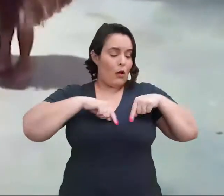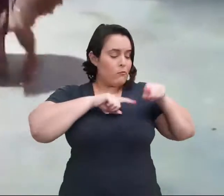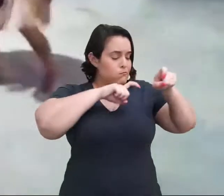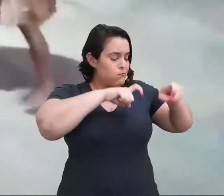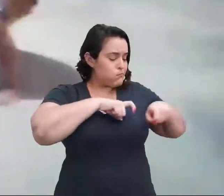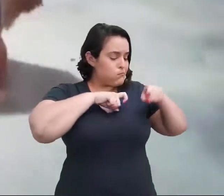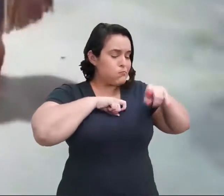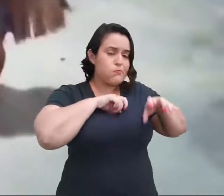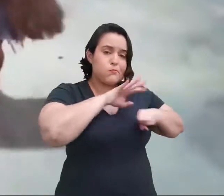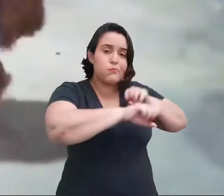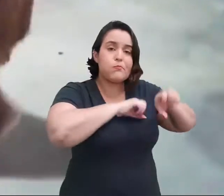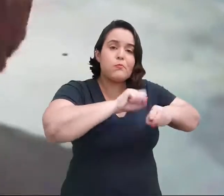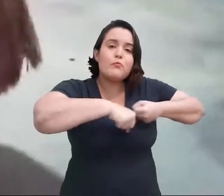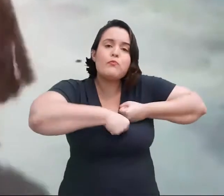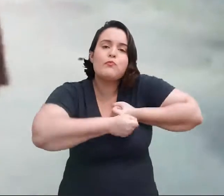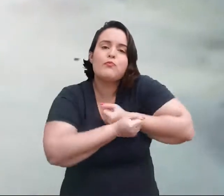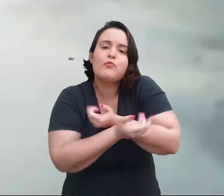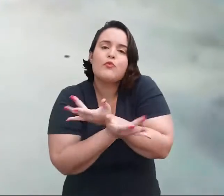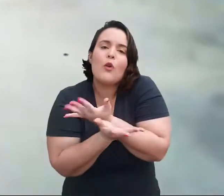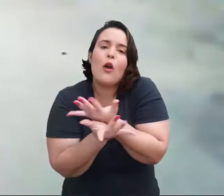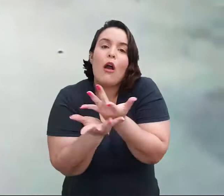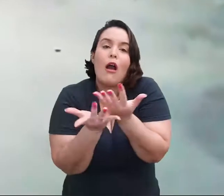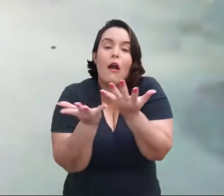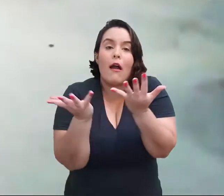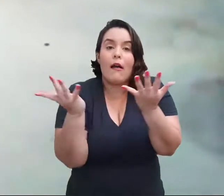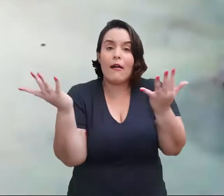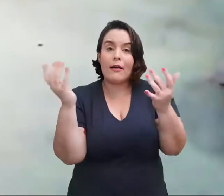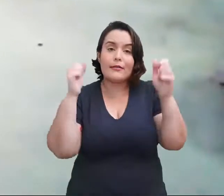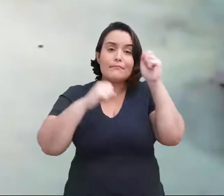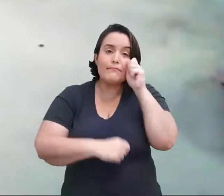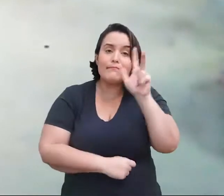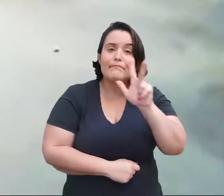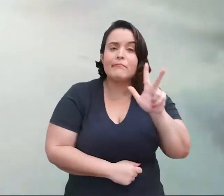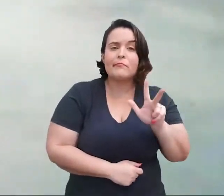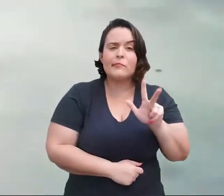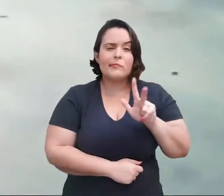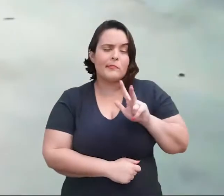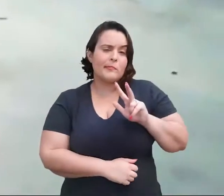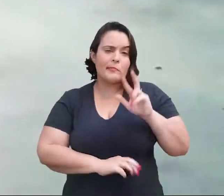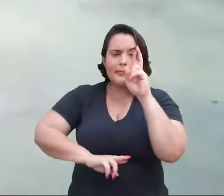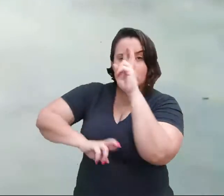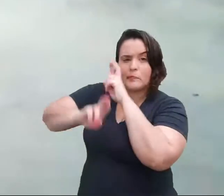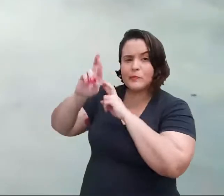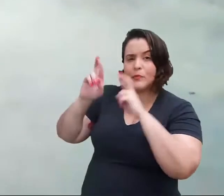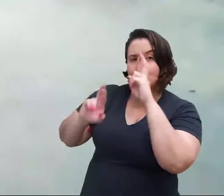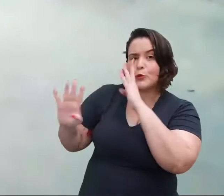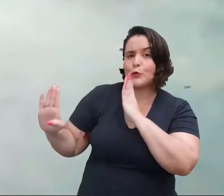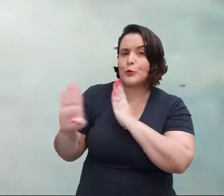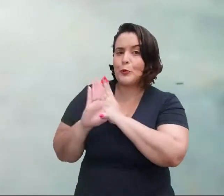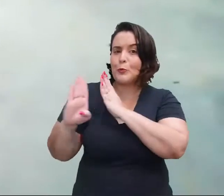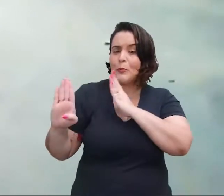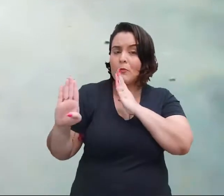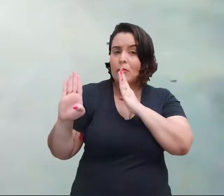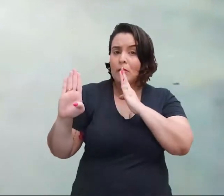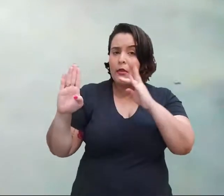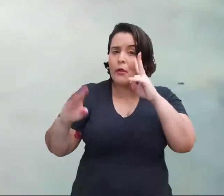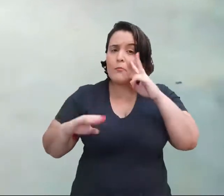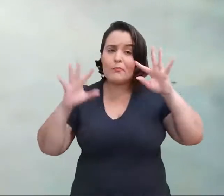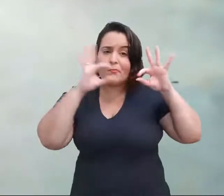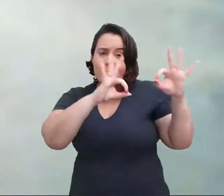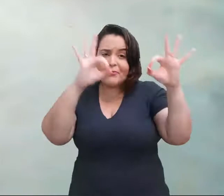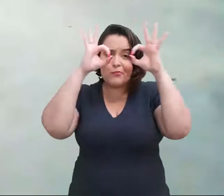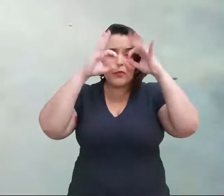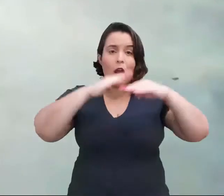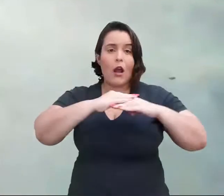que semeiam, disseminam a colheita. Espertas à espreita desse tal descobridor